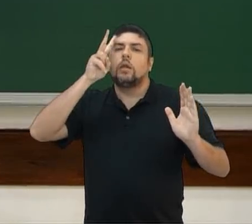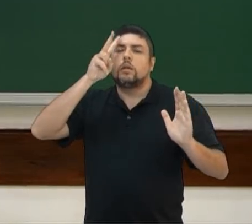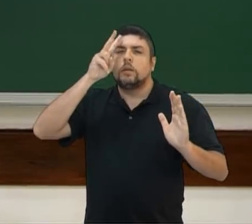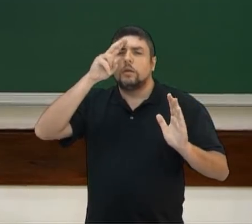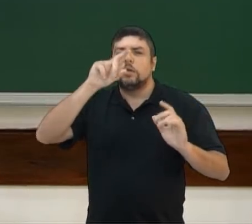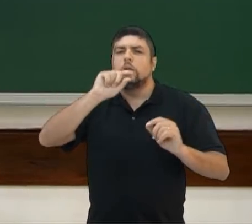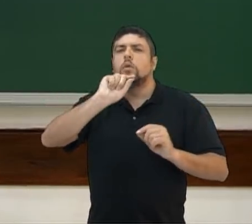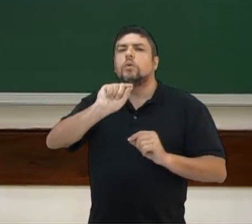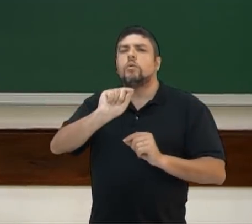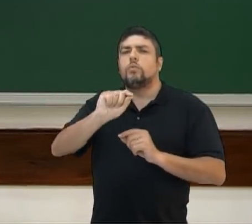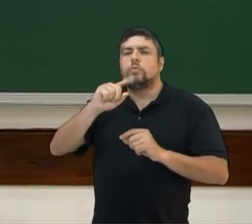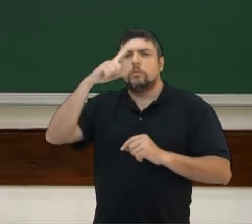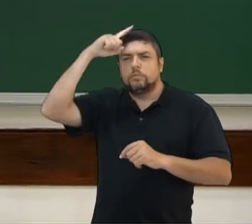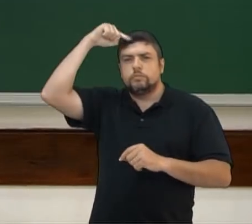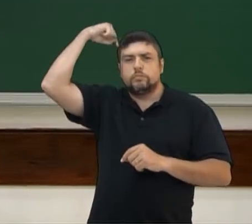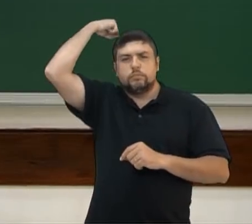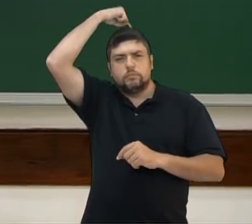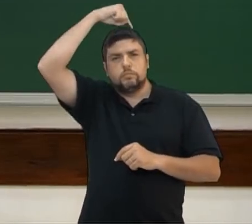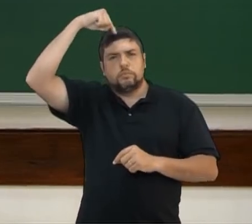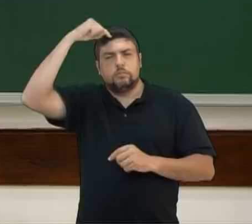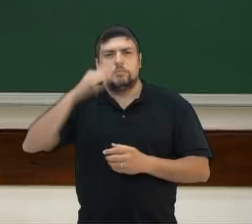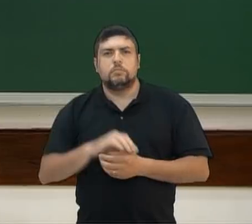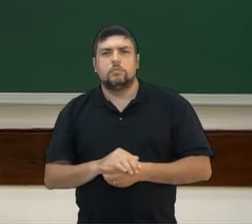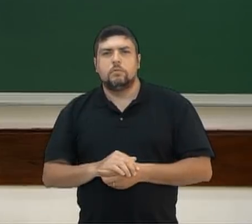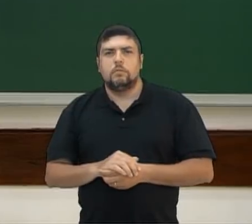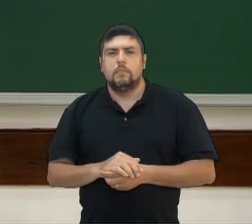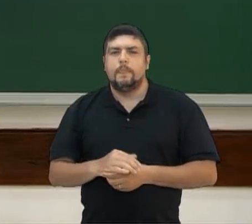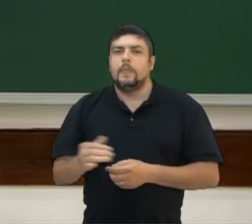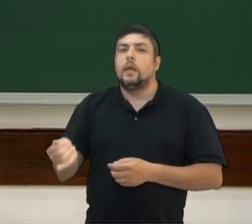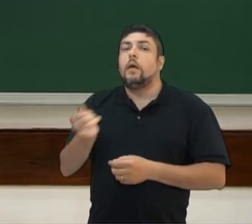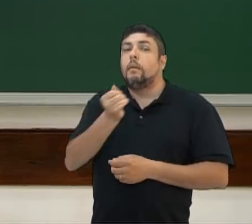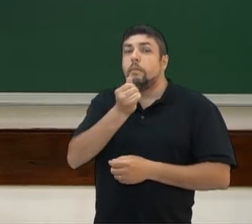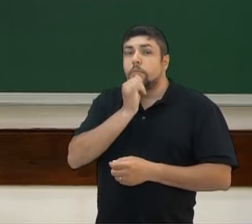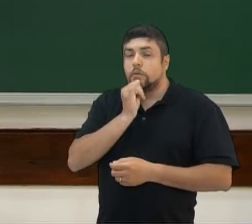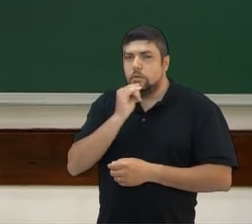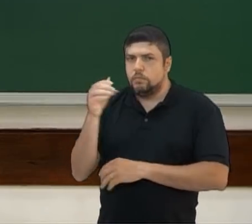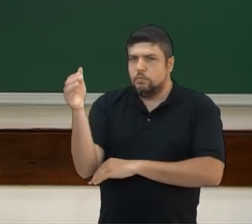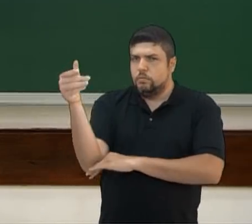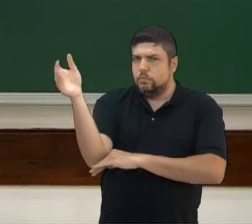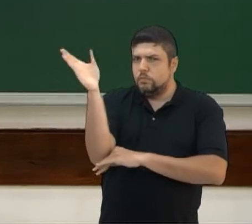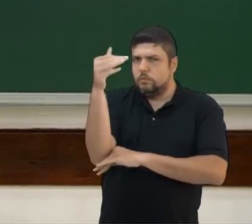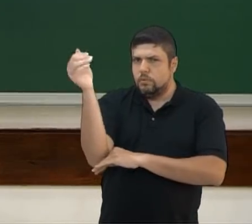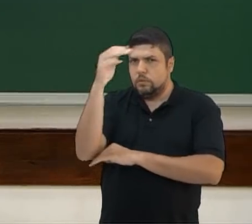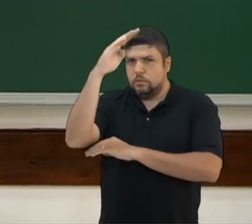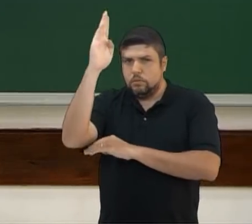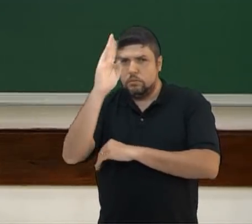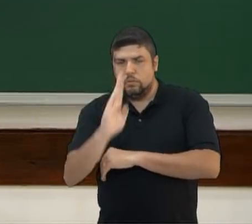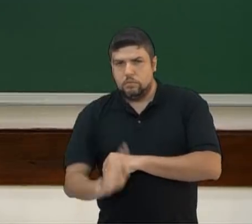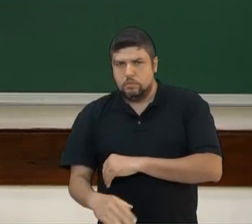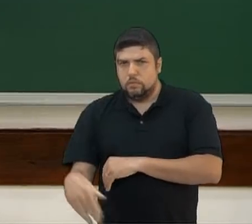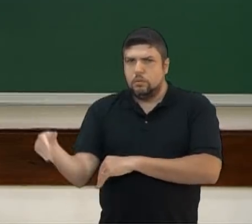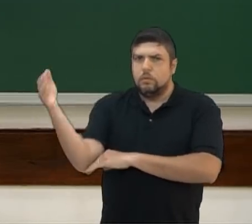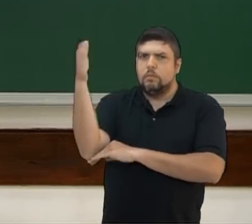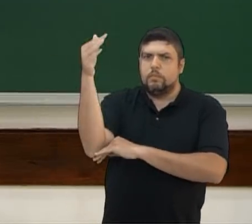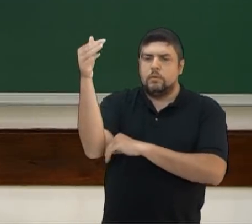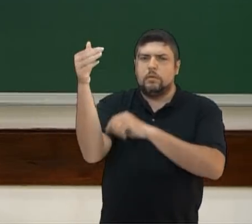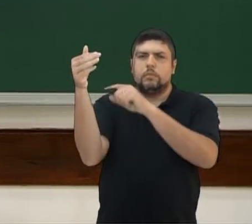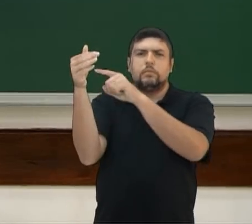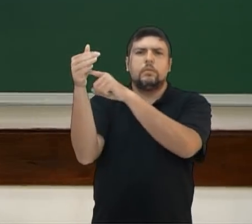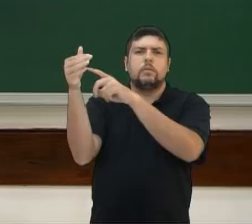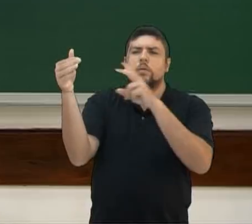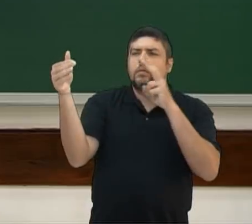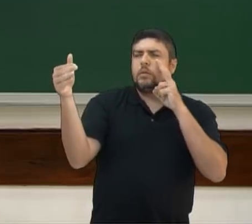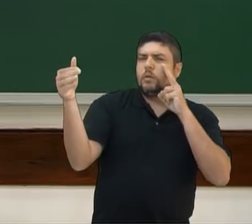não religiosos, por exemplo, a bandeira do Brasil. Para todos os brasileiros, ela é importante porque ela nos